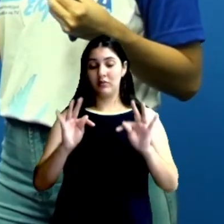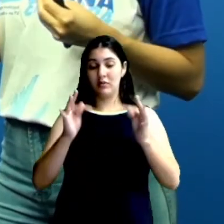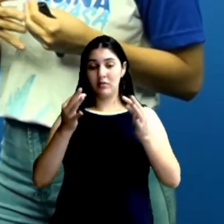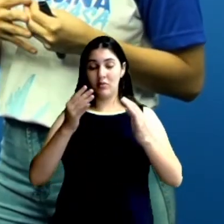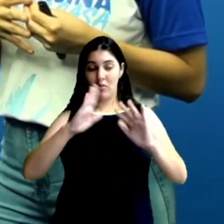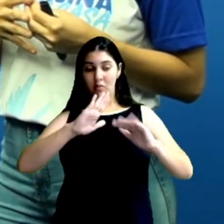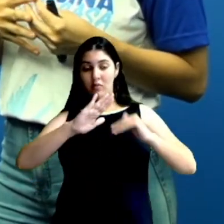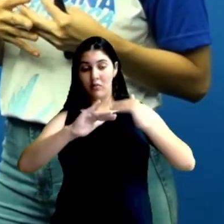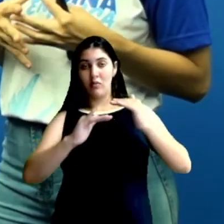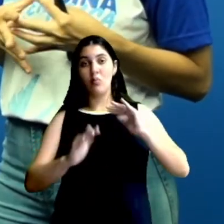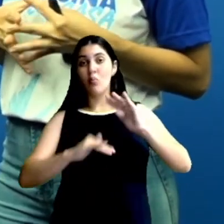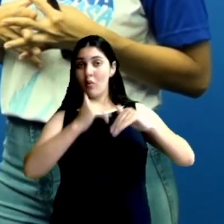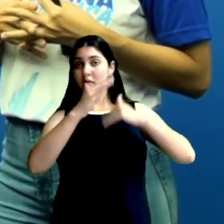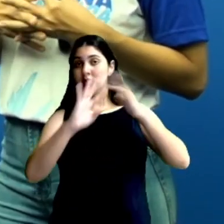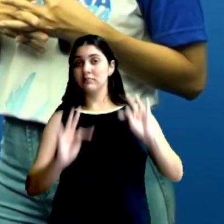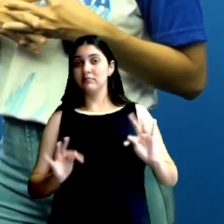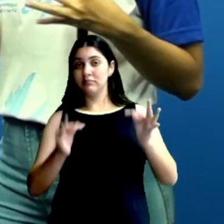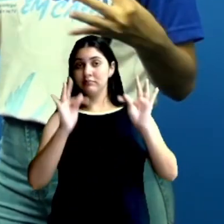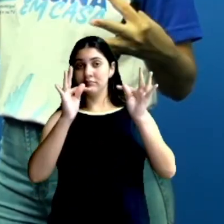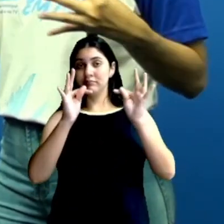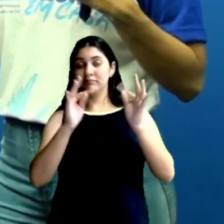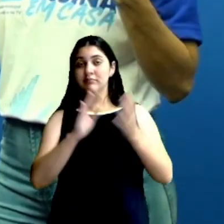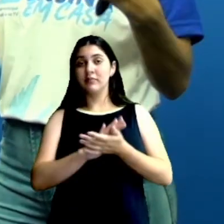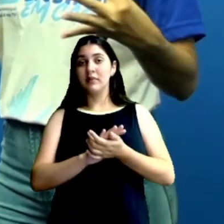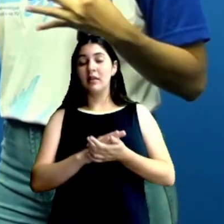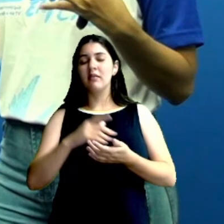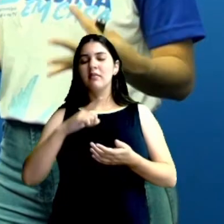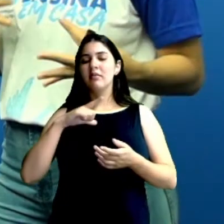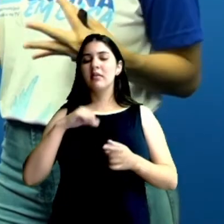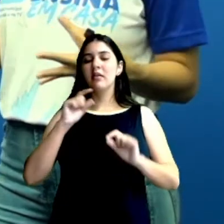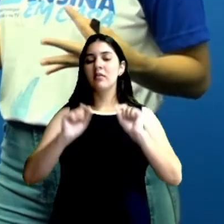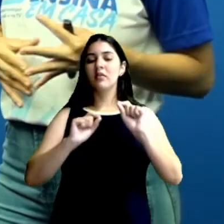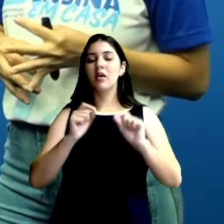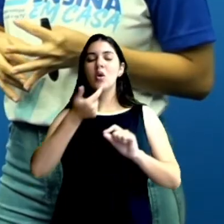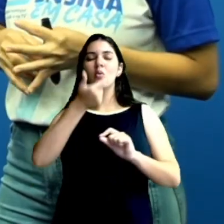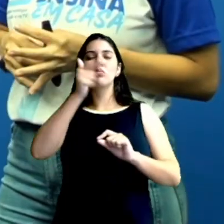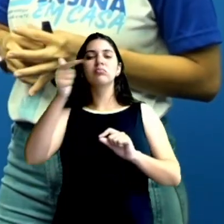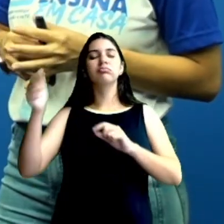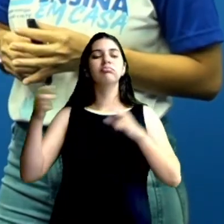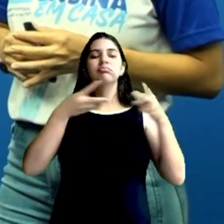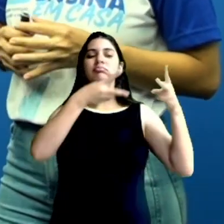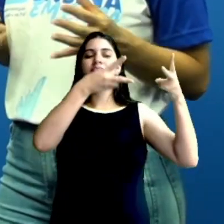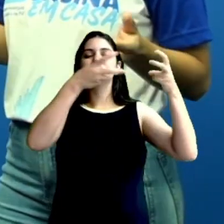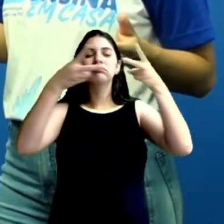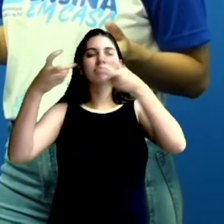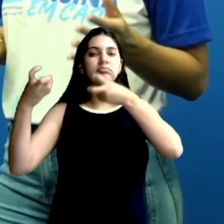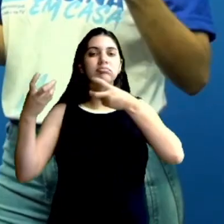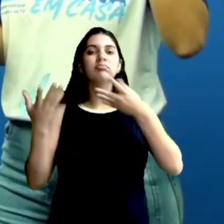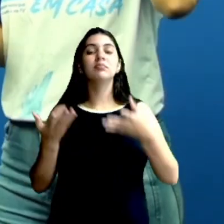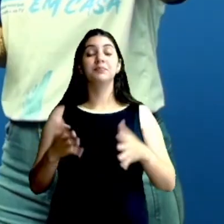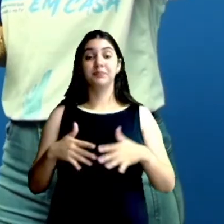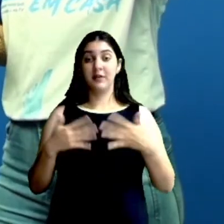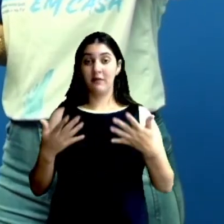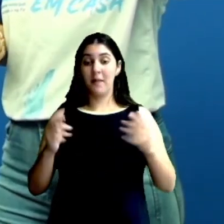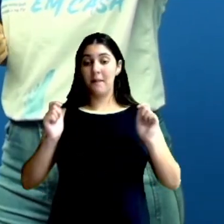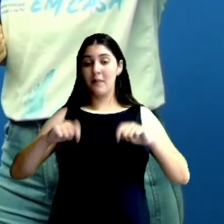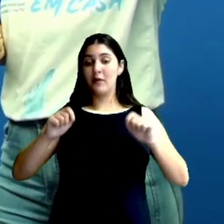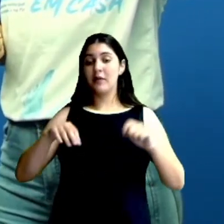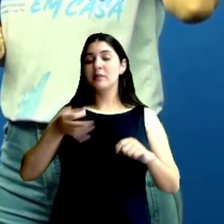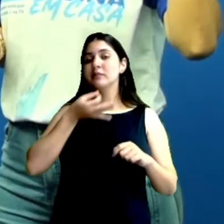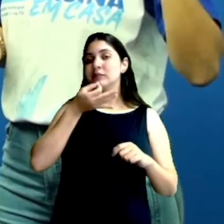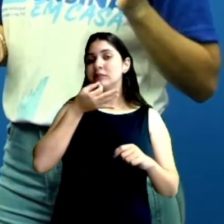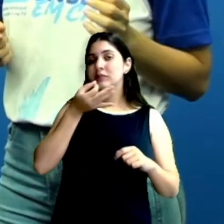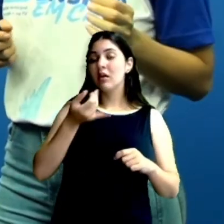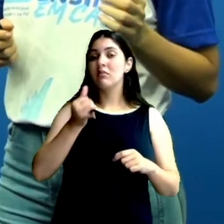com o avanço da tecnologia, elas foram tendo outras perspectivas, enfim. A gente pode citar